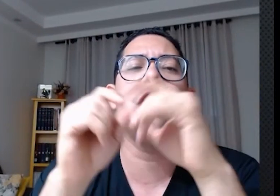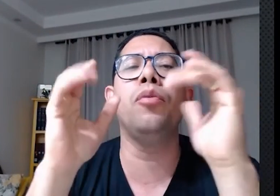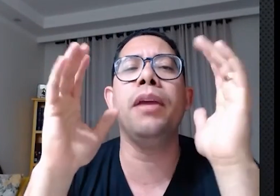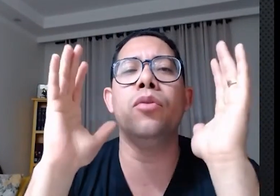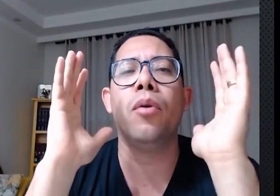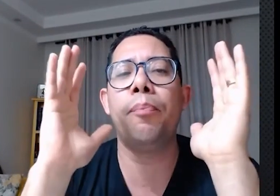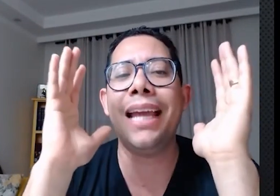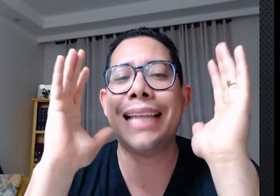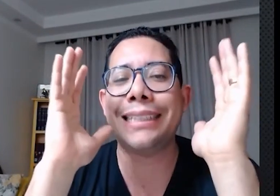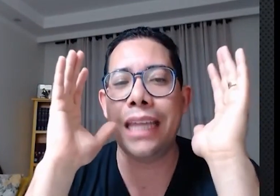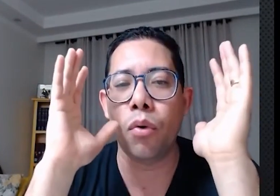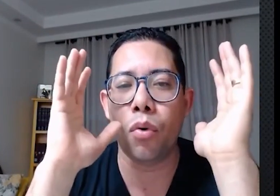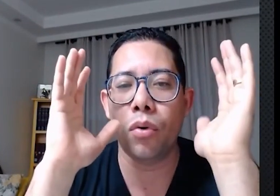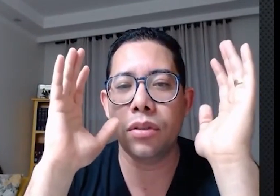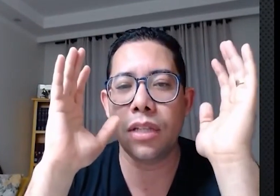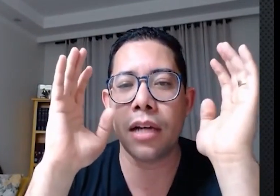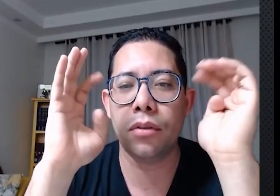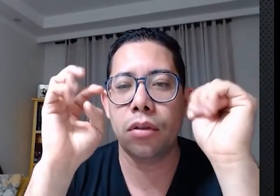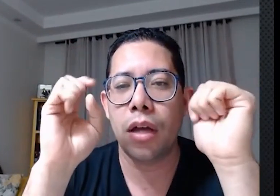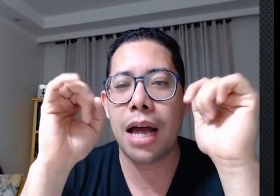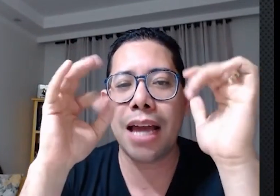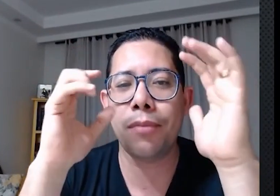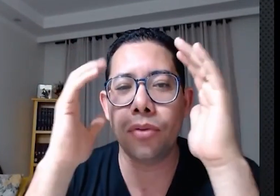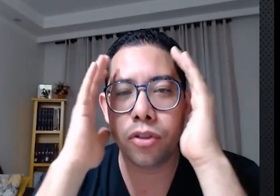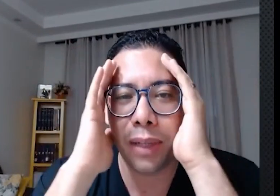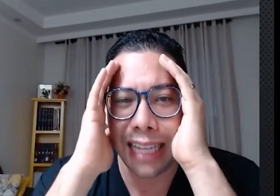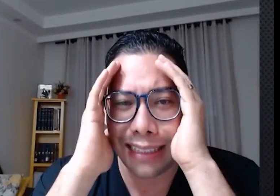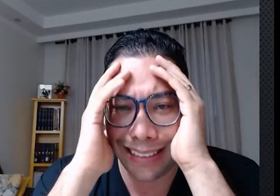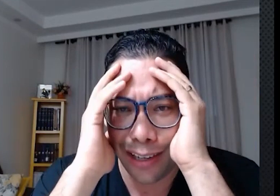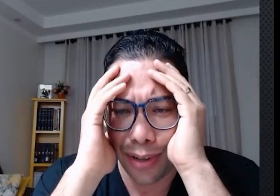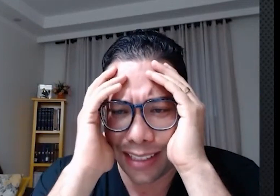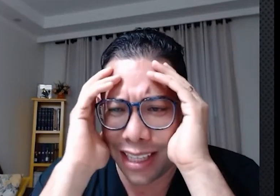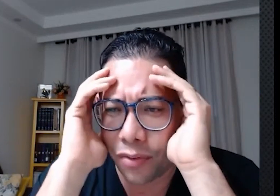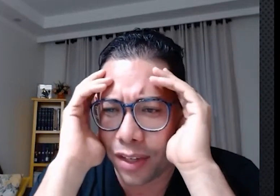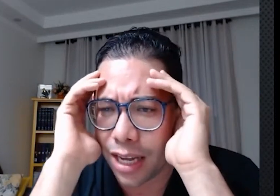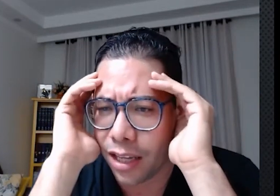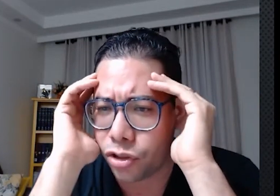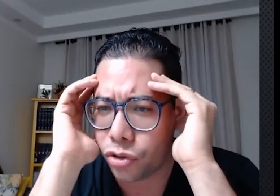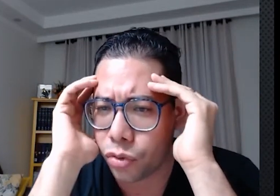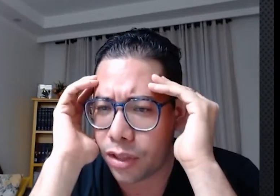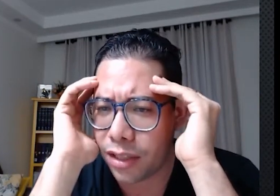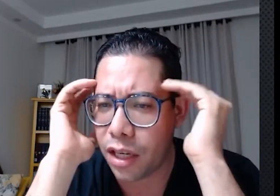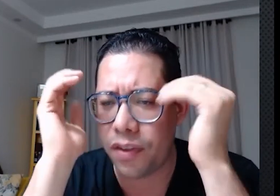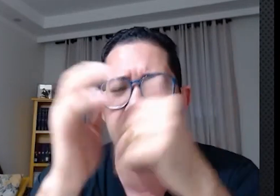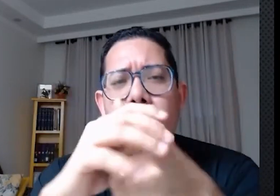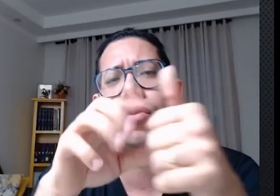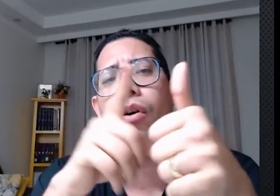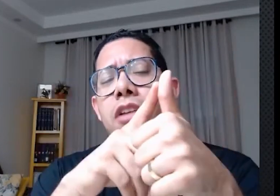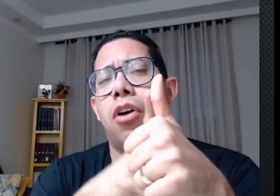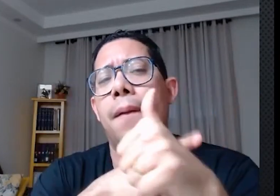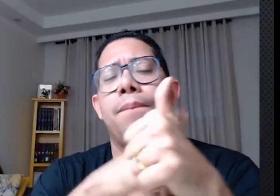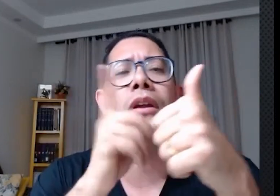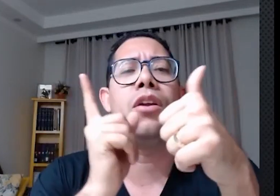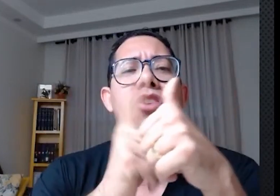ou resumindo, Pentateuco, certo? Ai, meu Deus, Pentateuco, o que significa isso? O que significa isso?